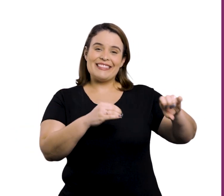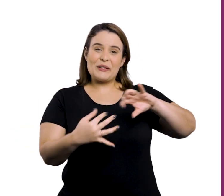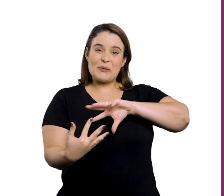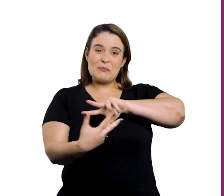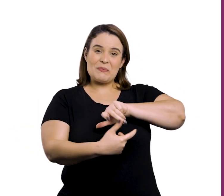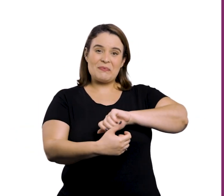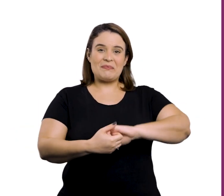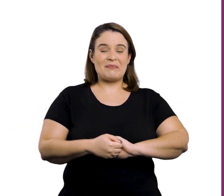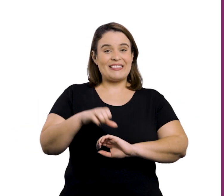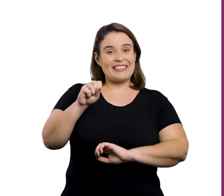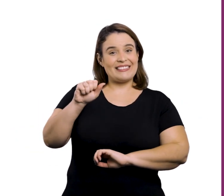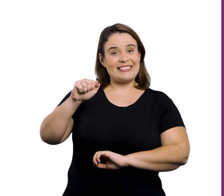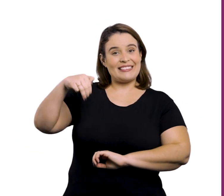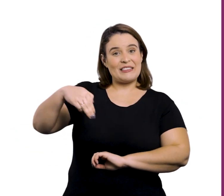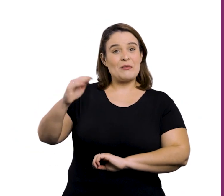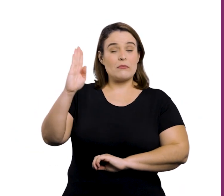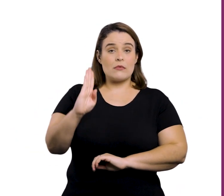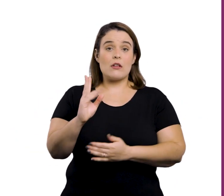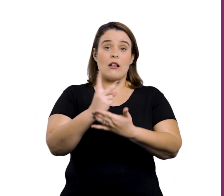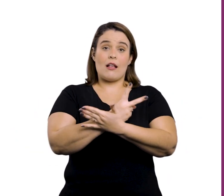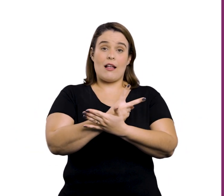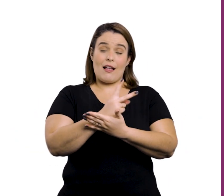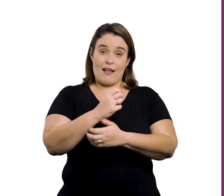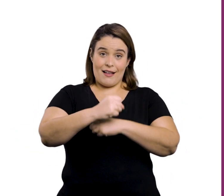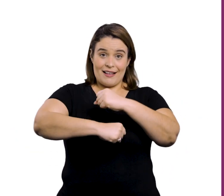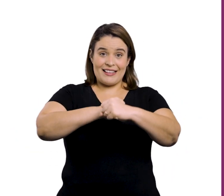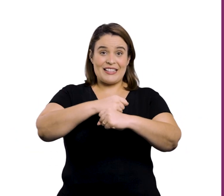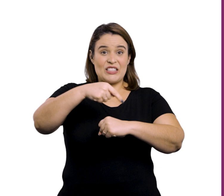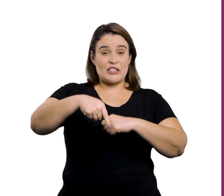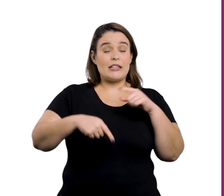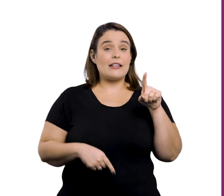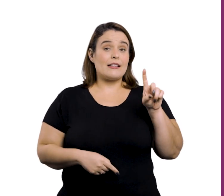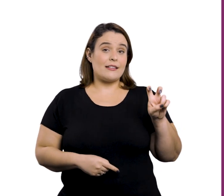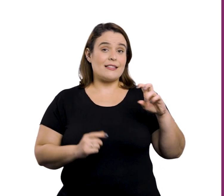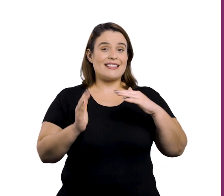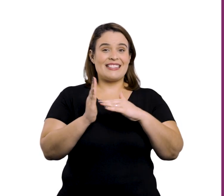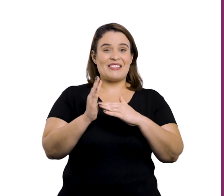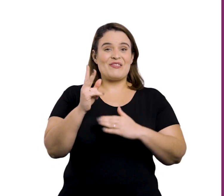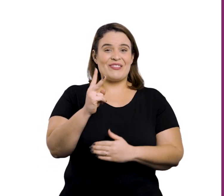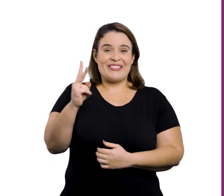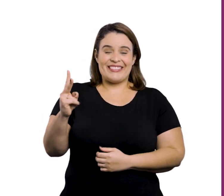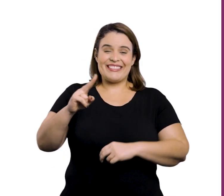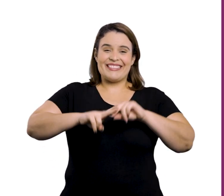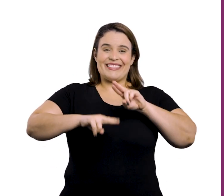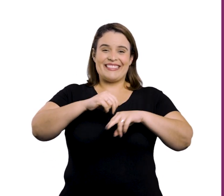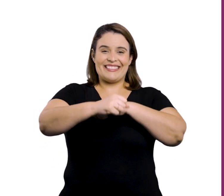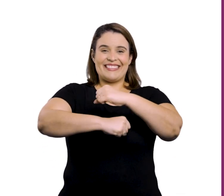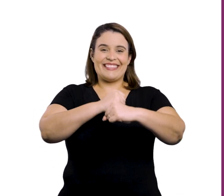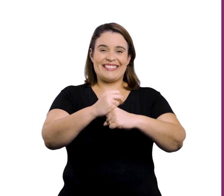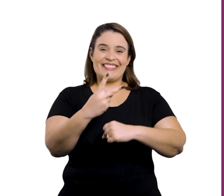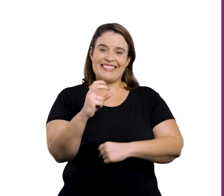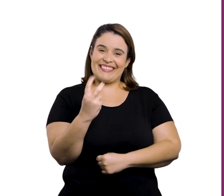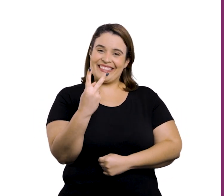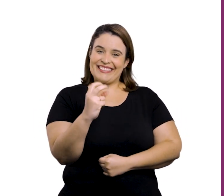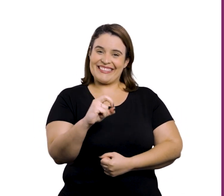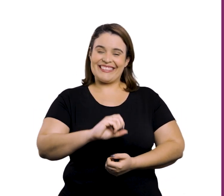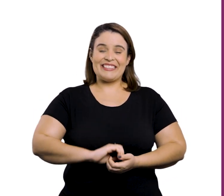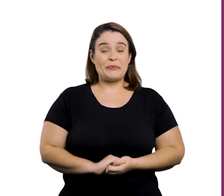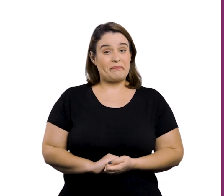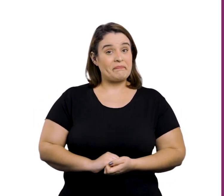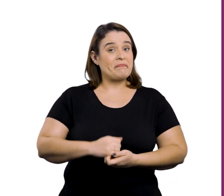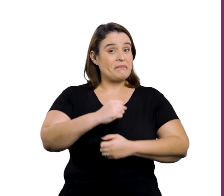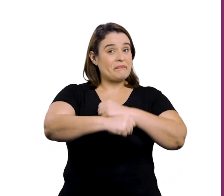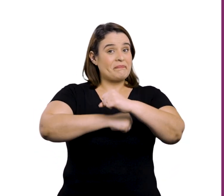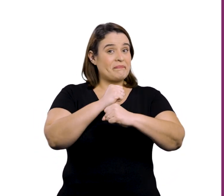à educação no mundo. A SAM brasileira acontece neste ano entre os dias 15 e 22 de junho de